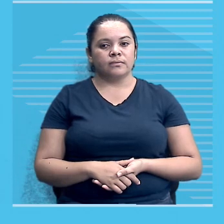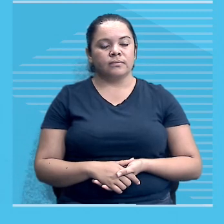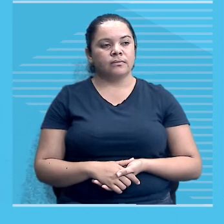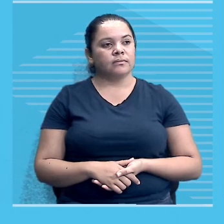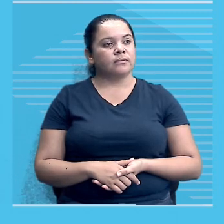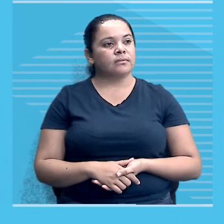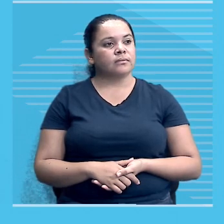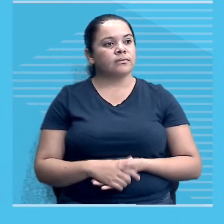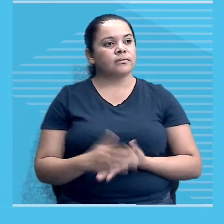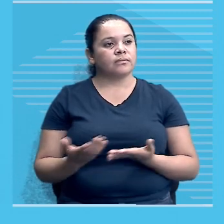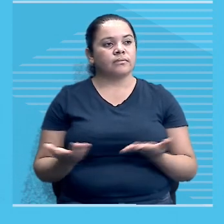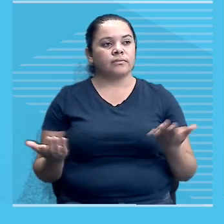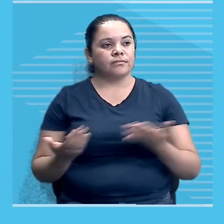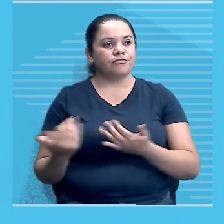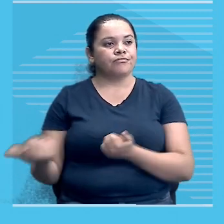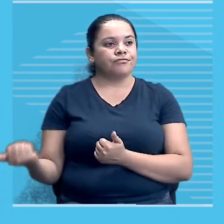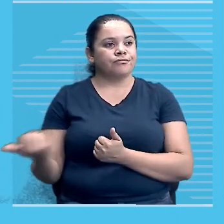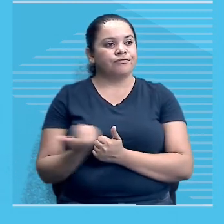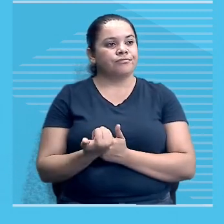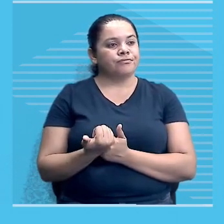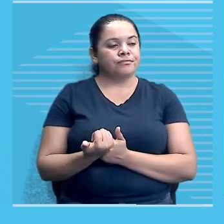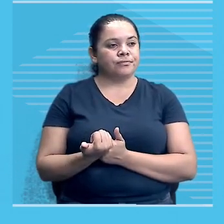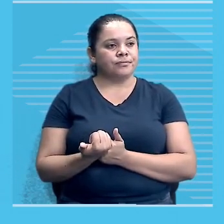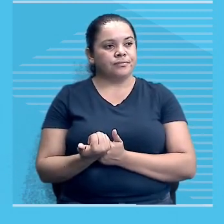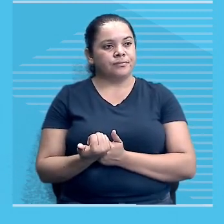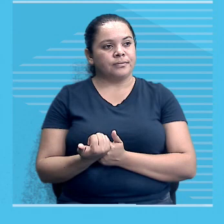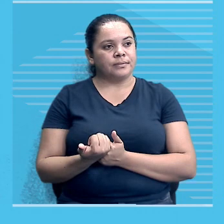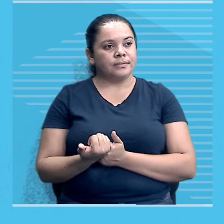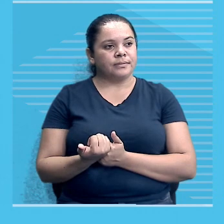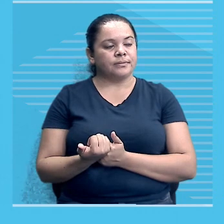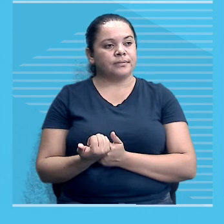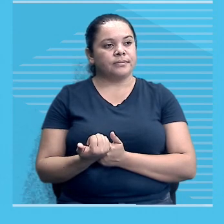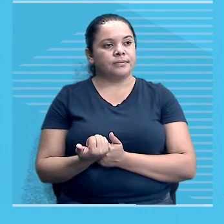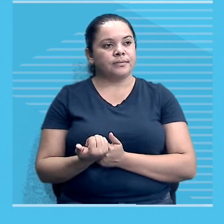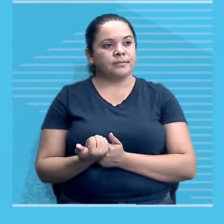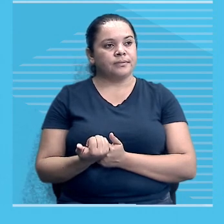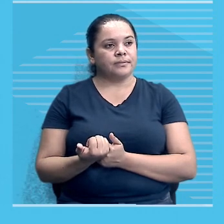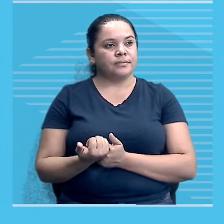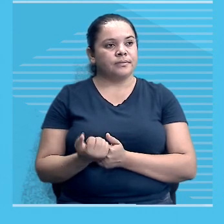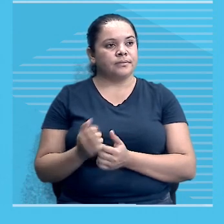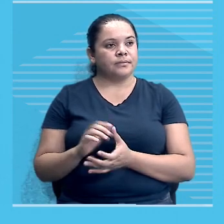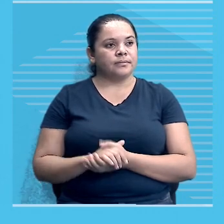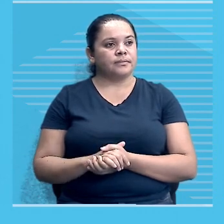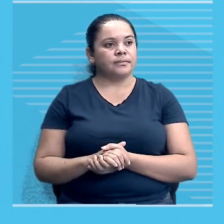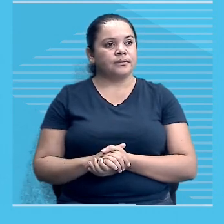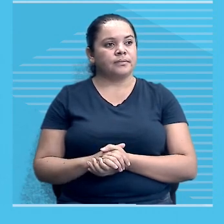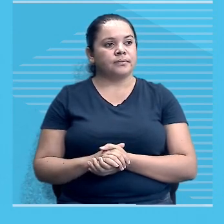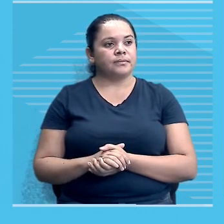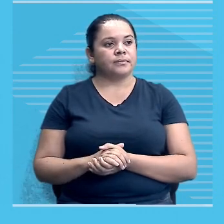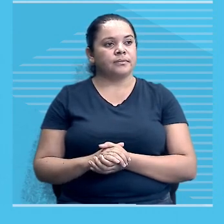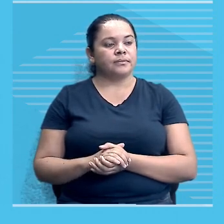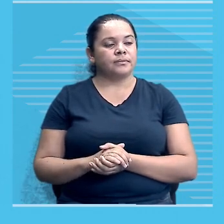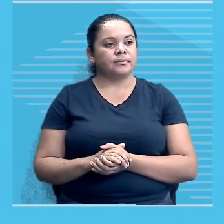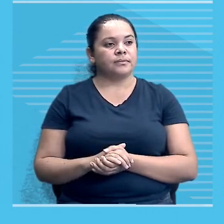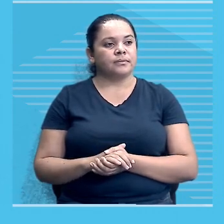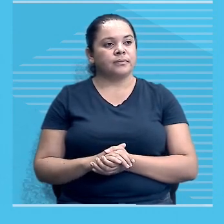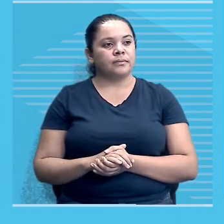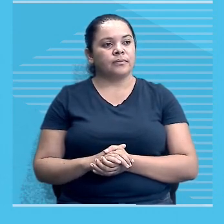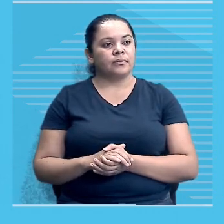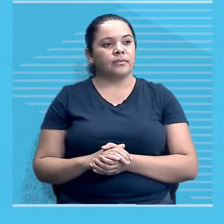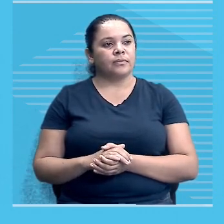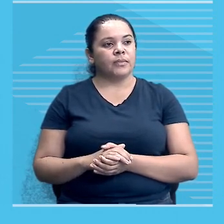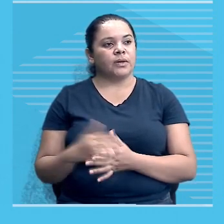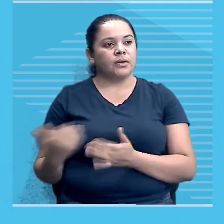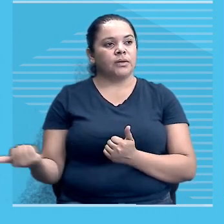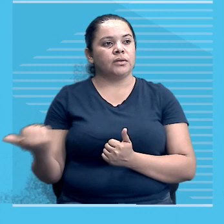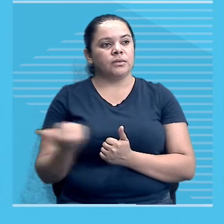o substitui aqui né Ó então meu Delta é bem ao quadrado 4 ao quadrado menos